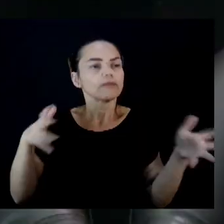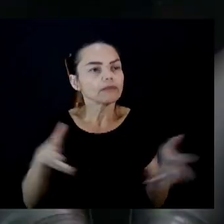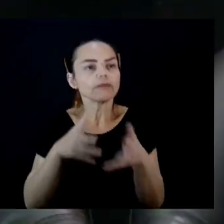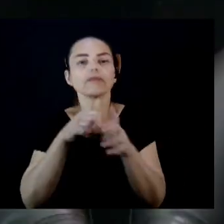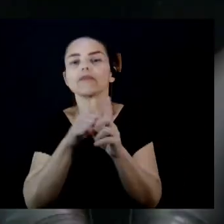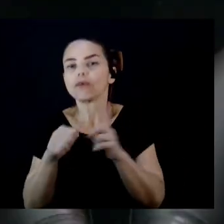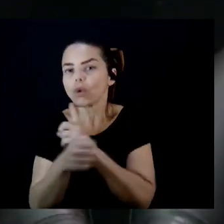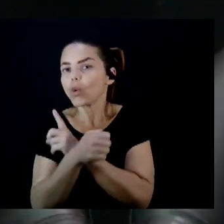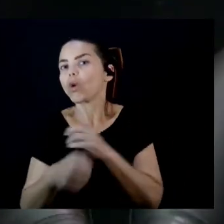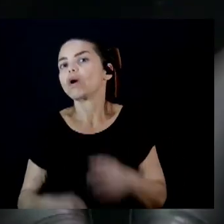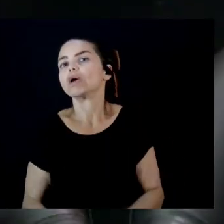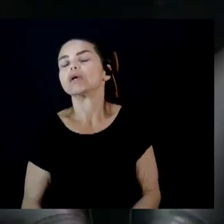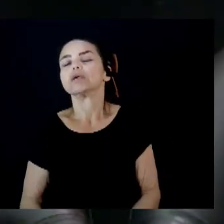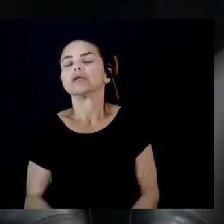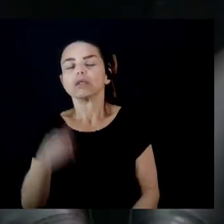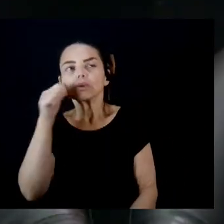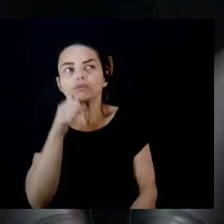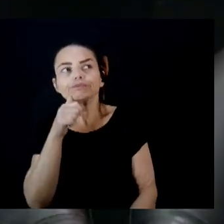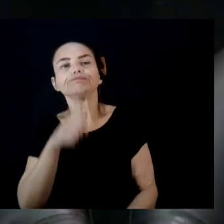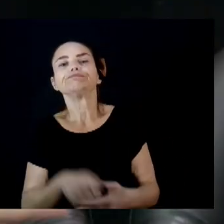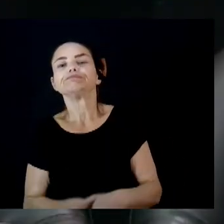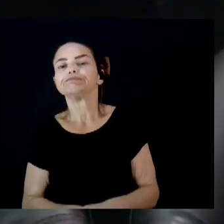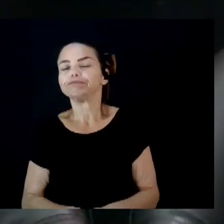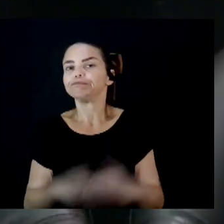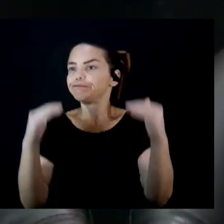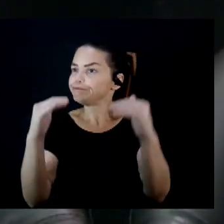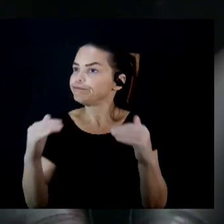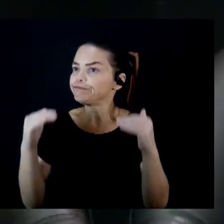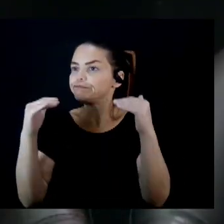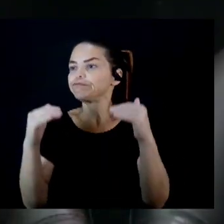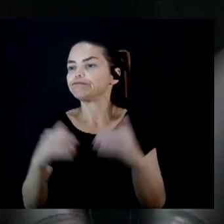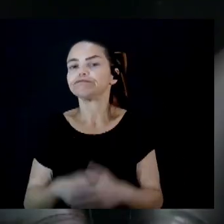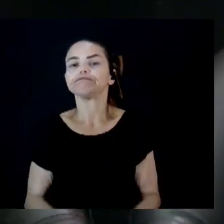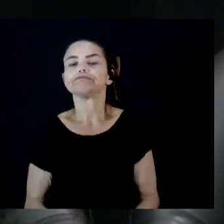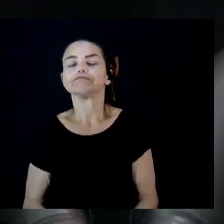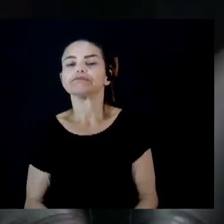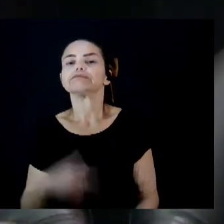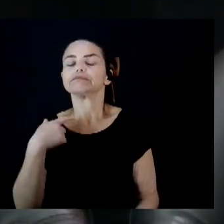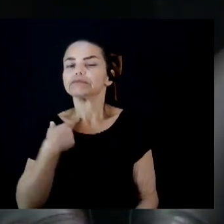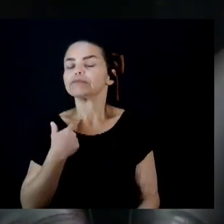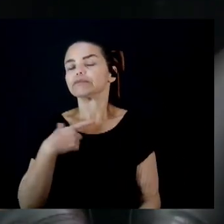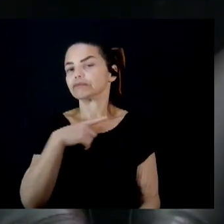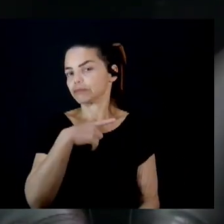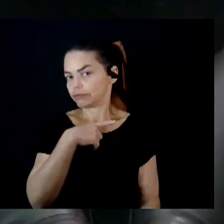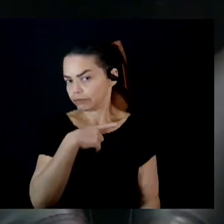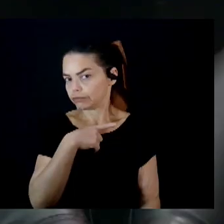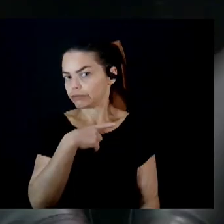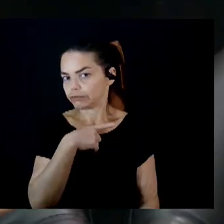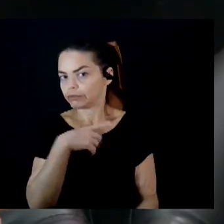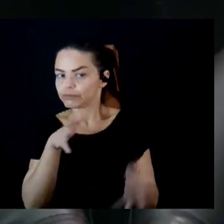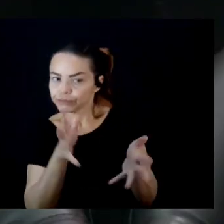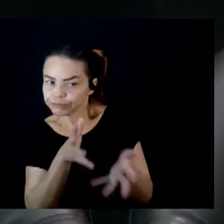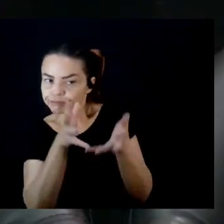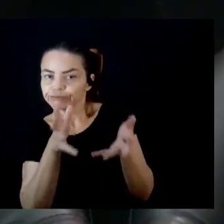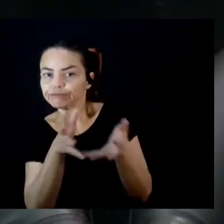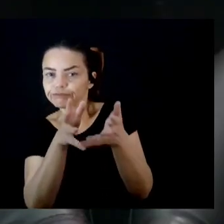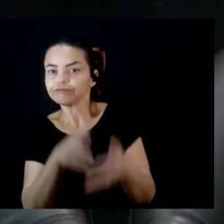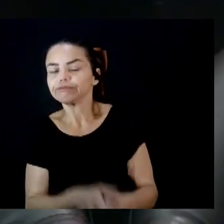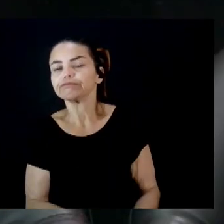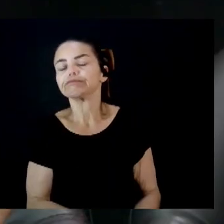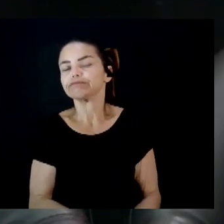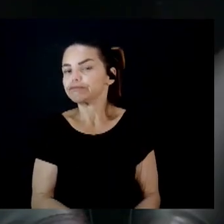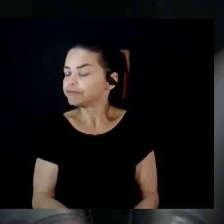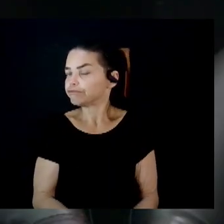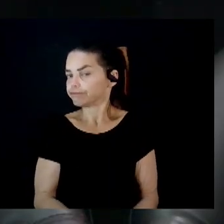sociedade. Mulheres, assim, em cargos sensacionais. Então, assim, a gente ainda tem muito a contribuir. E